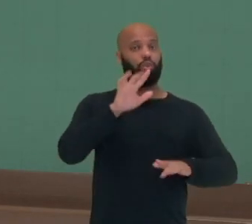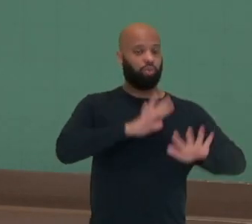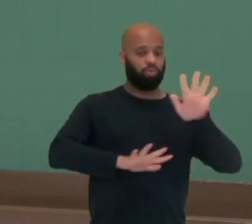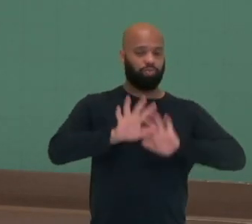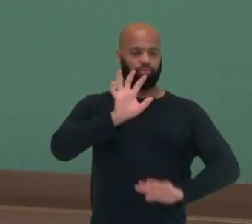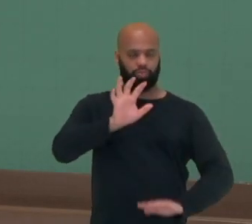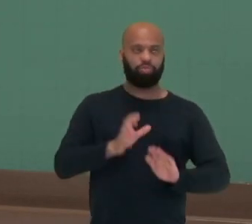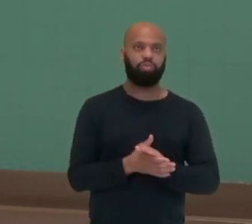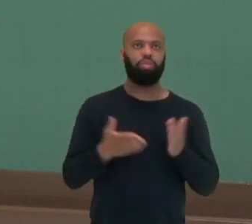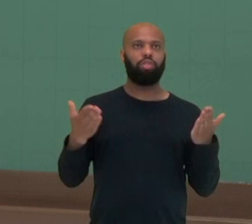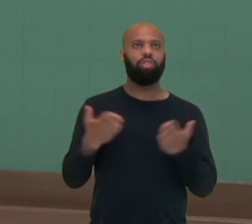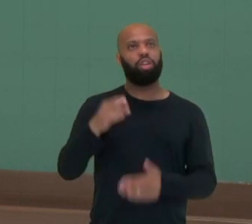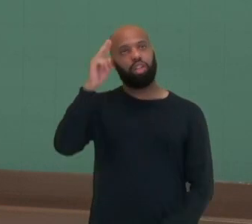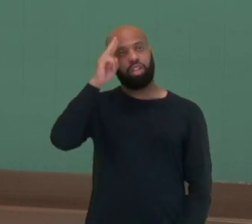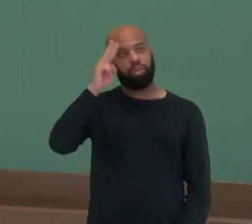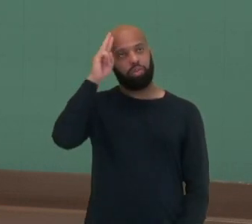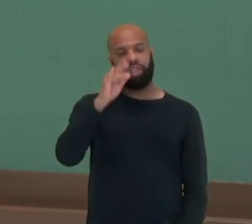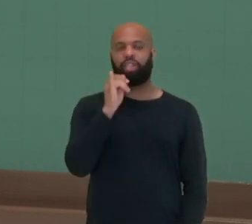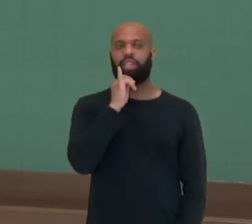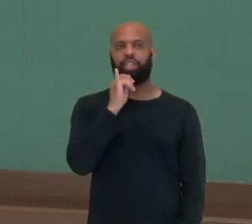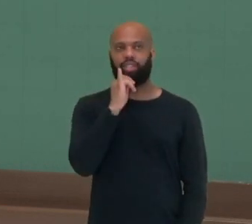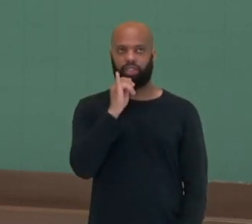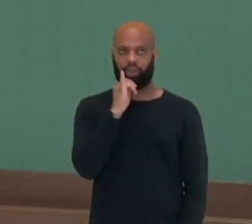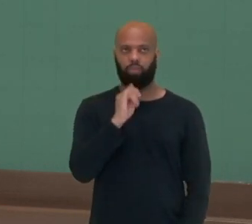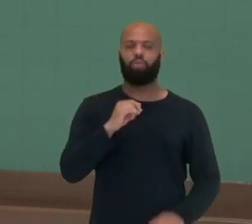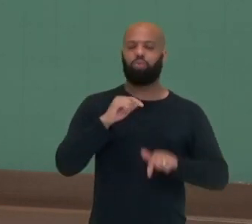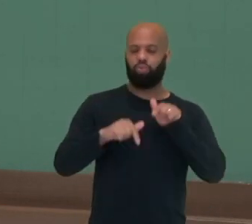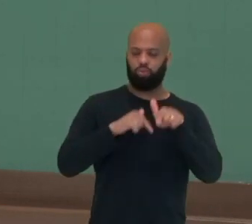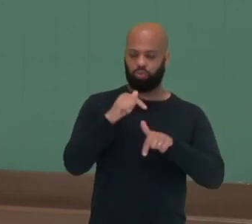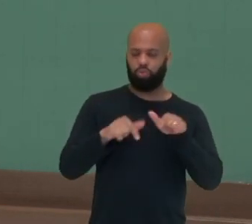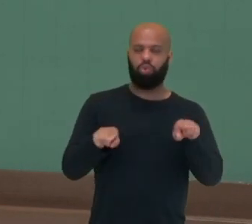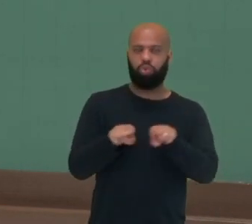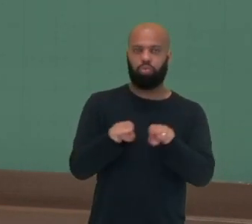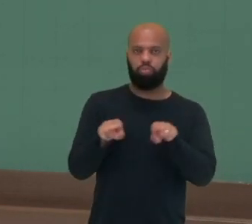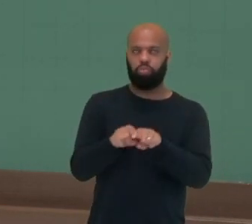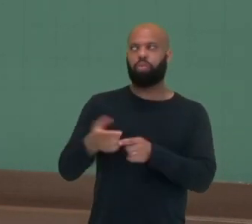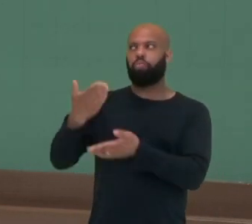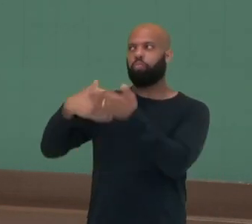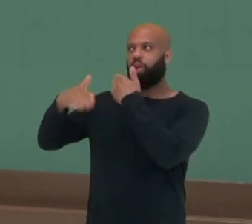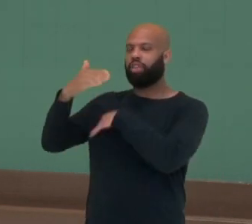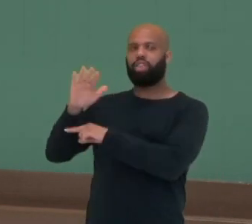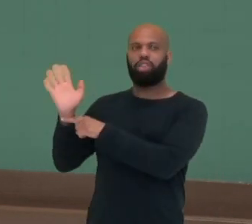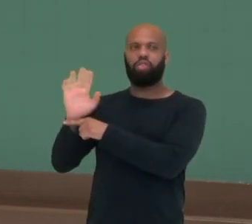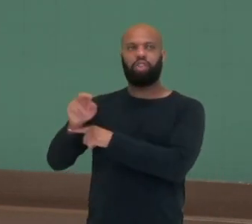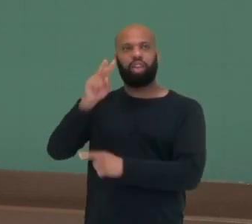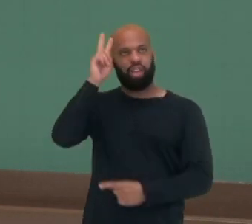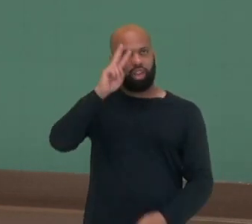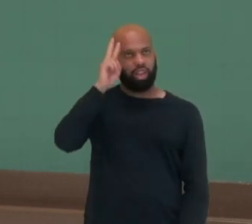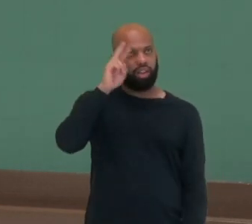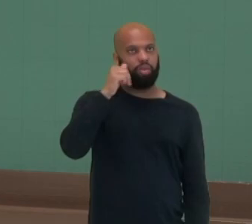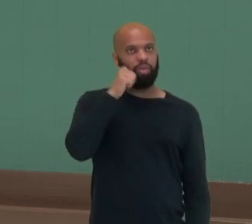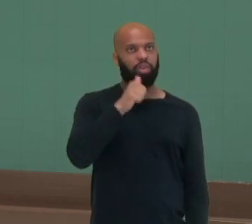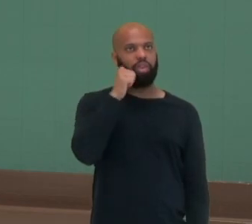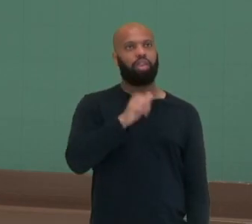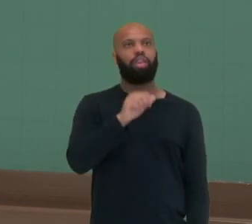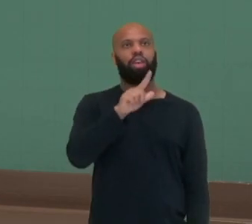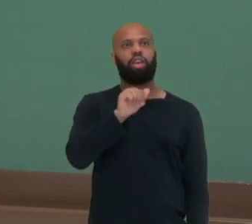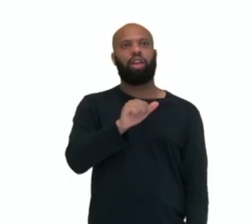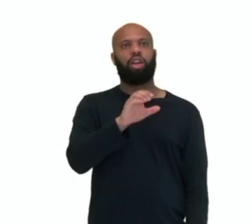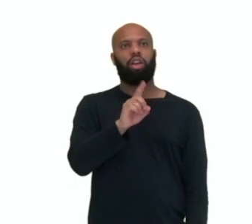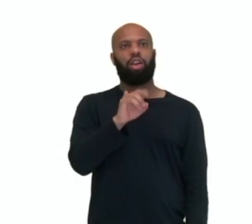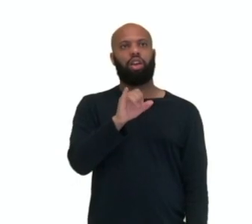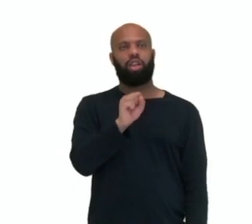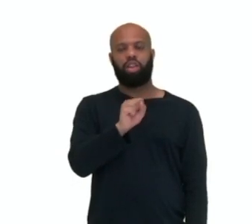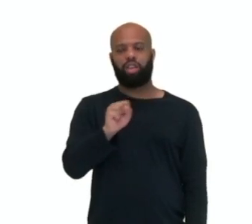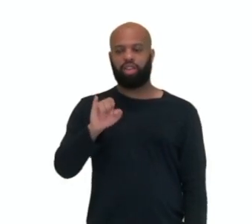agora relembrar um exemplo que a gente trabalhou no vídeo anterior. Vocês lembram da Laodiceia? Que ela produzia